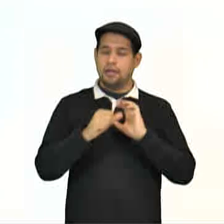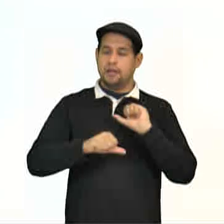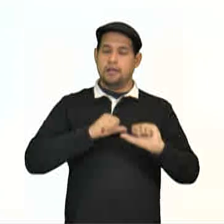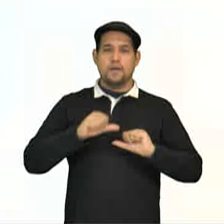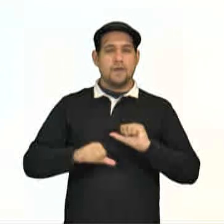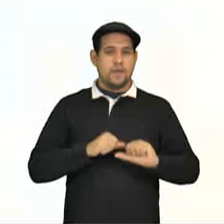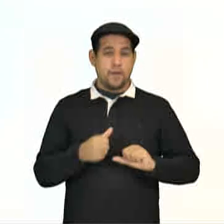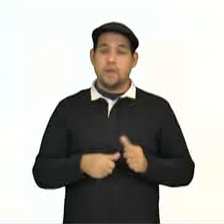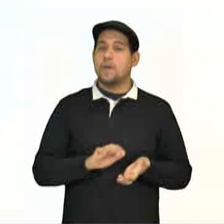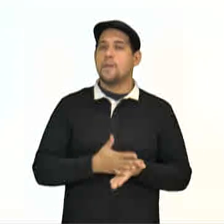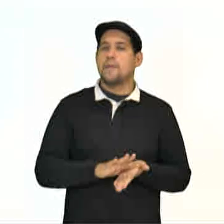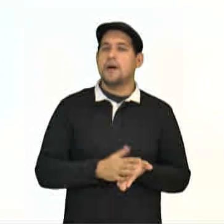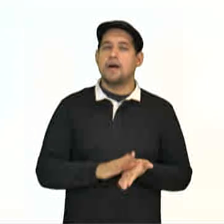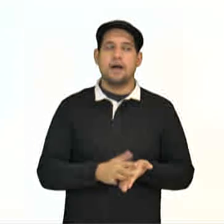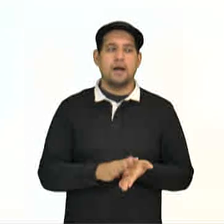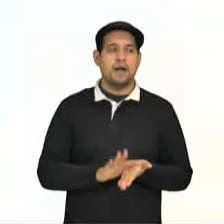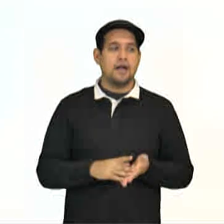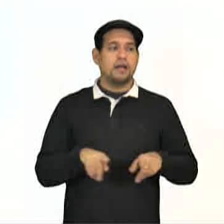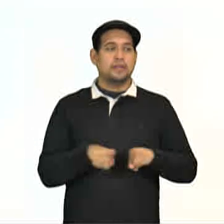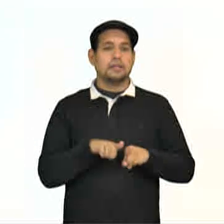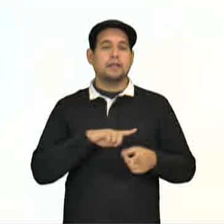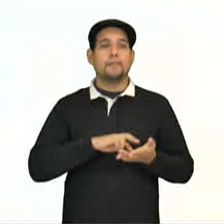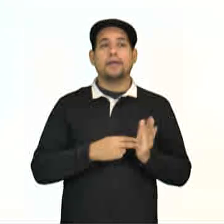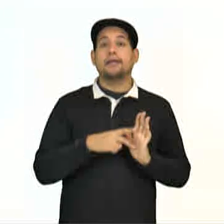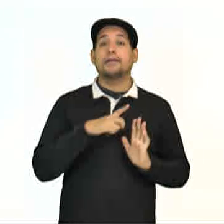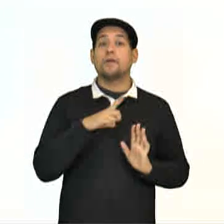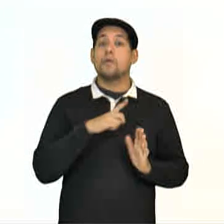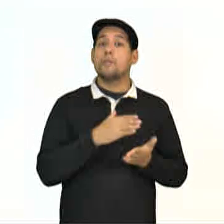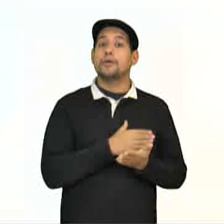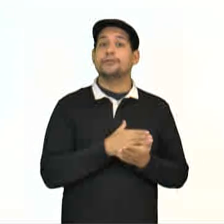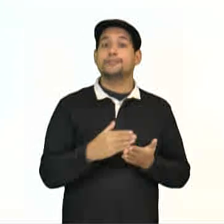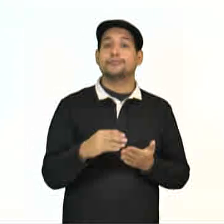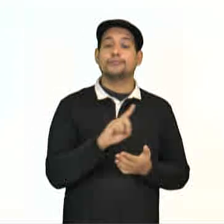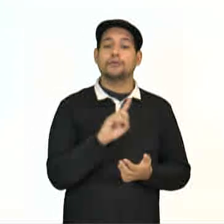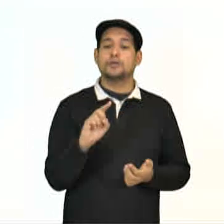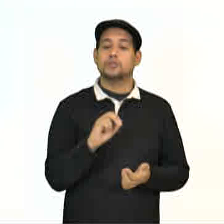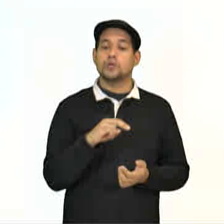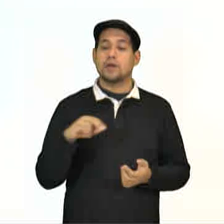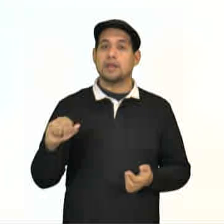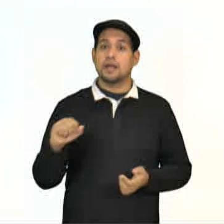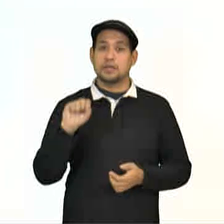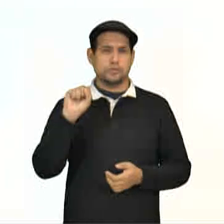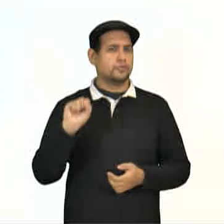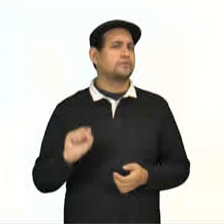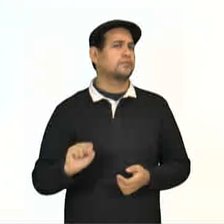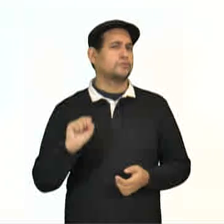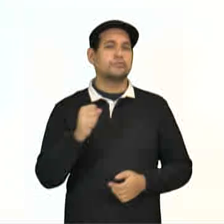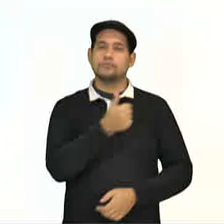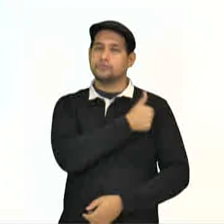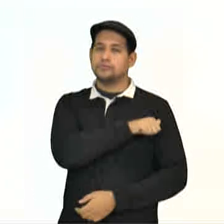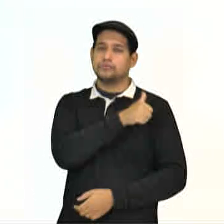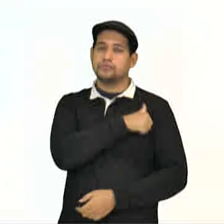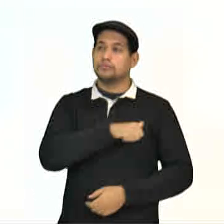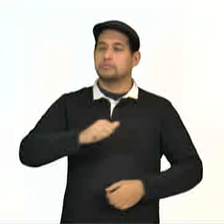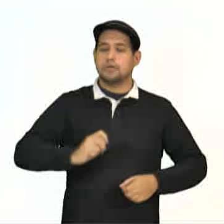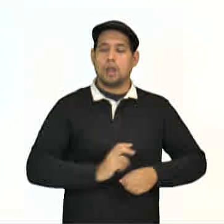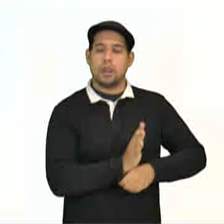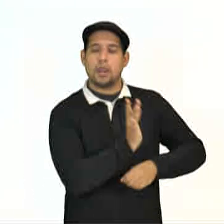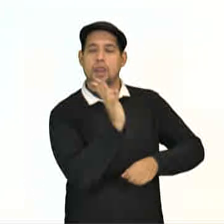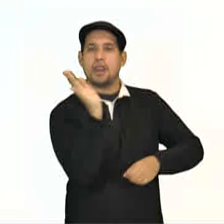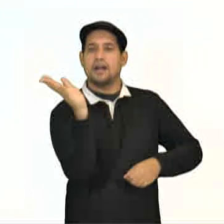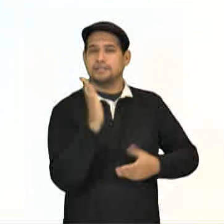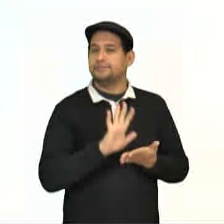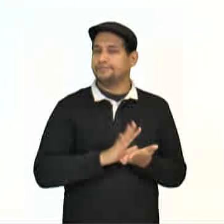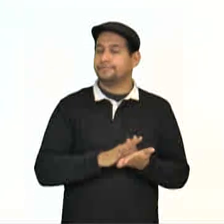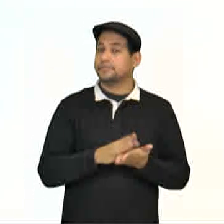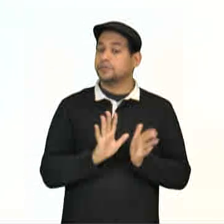samba, irradiado a partir da zona sul da cidade do Rio de Janeiro. Então, é uma ramificação do samba ali.